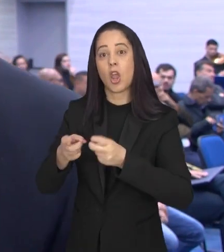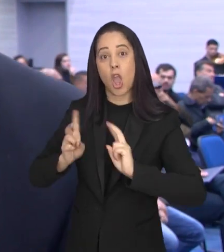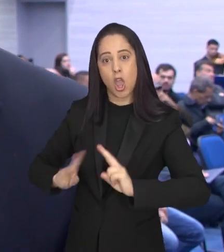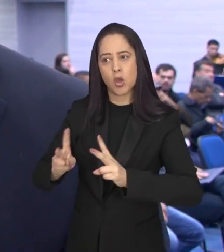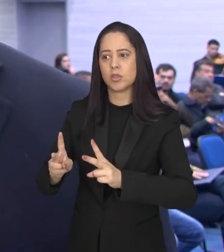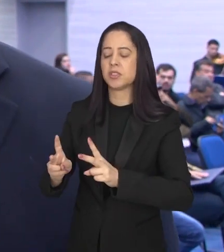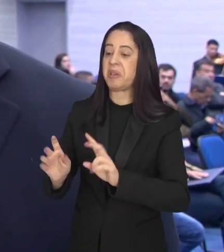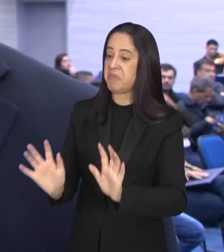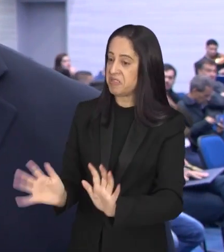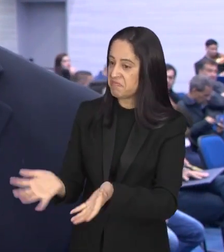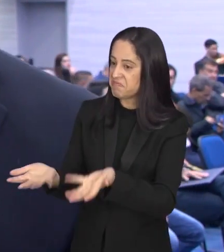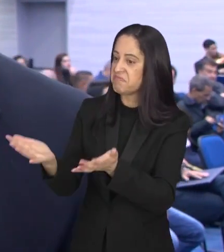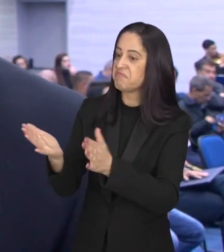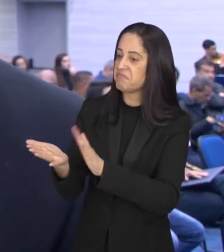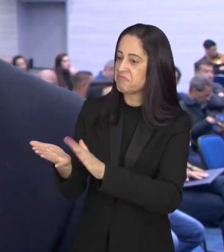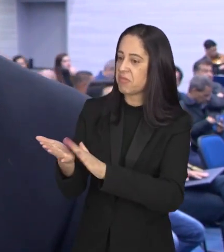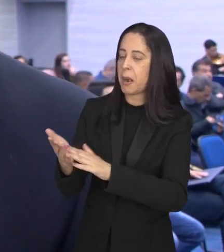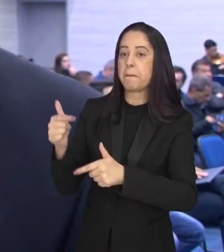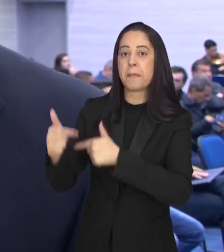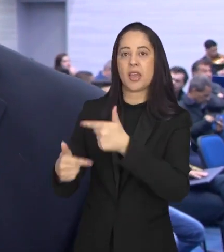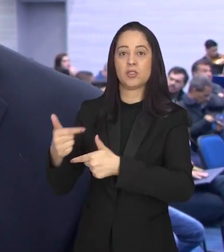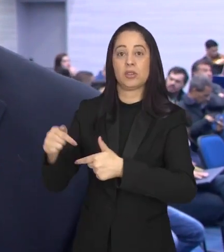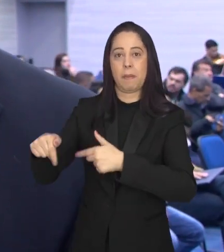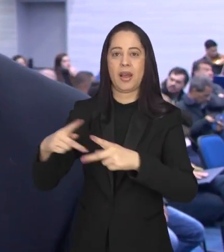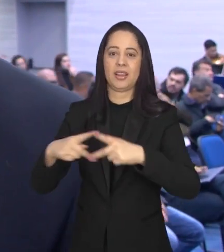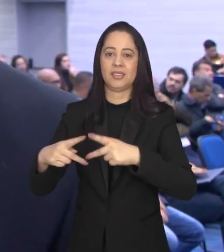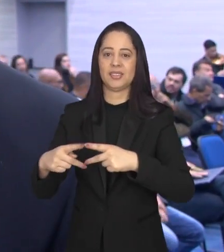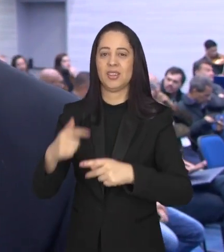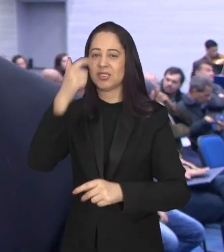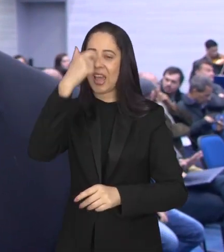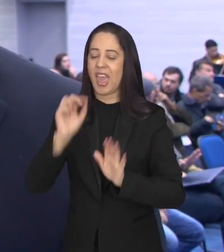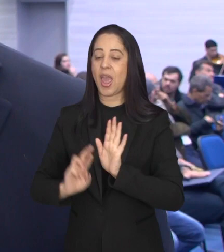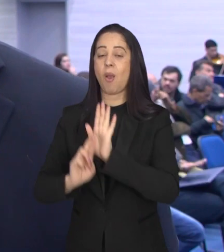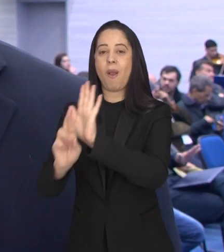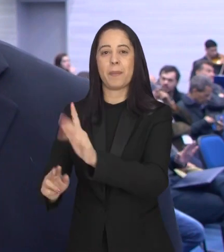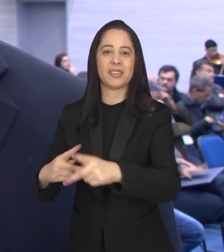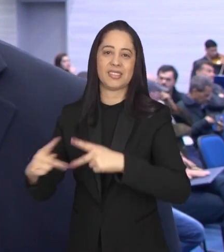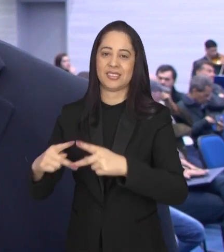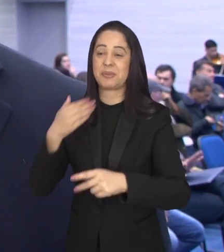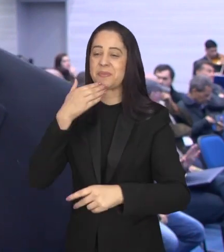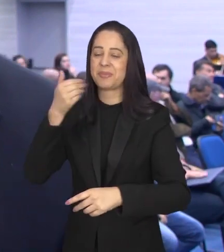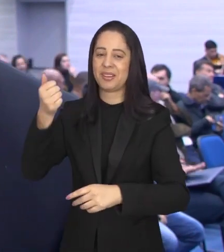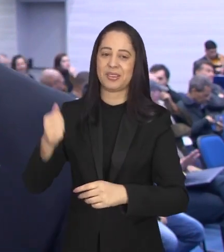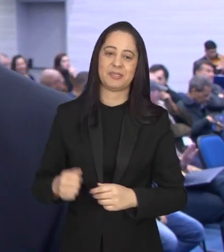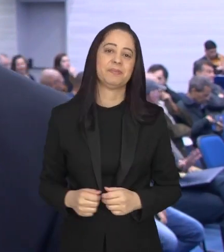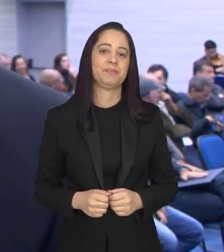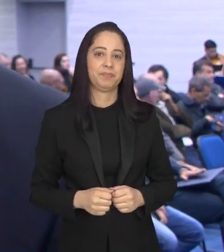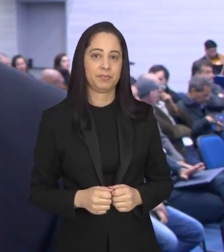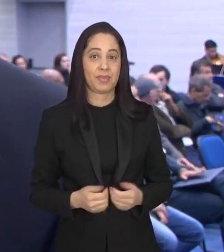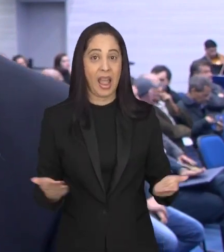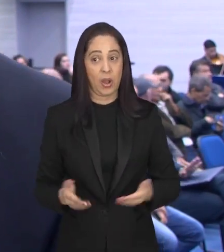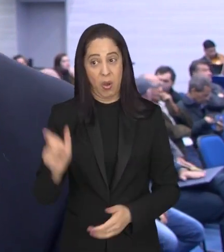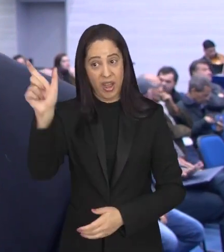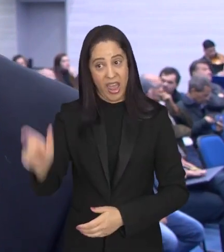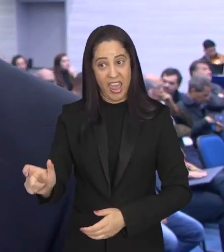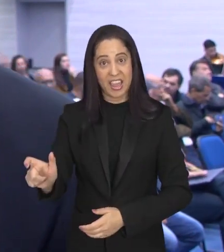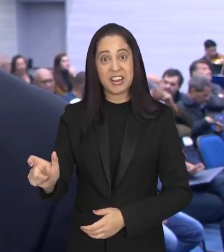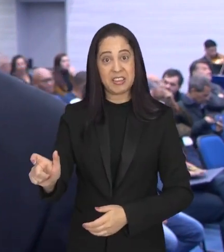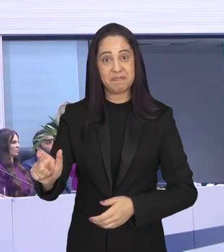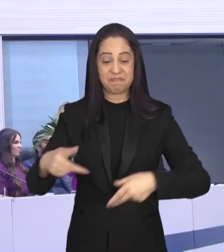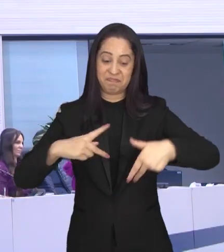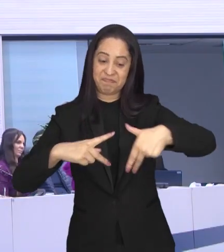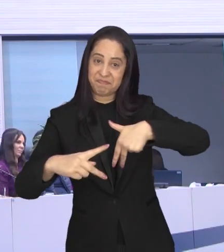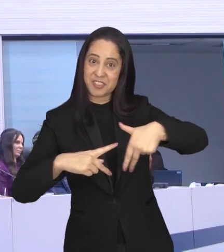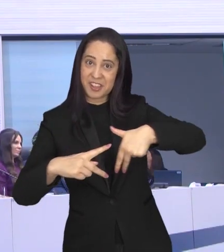né, trabalha, a gente sempre elogiou o trabalho que é feito aqui. Então, para representar essa cidade, a gente está sempre preparado, sempre